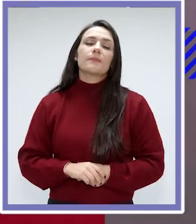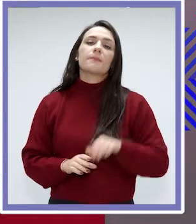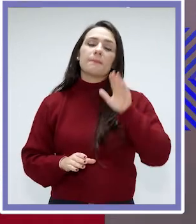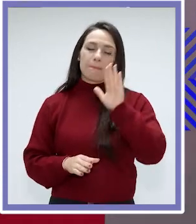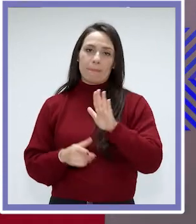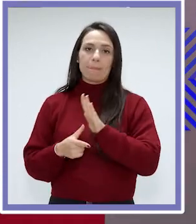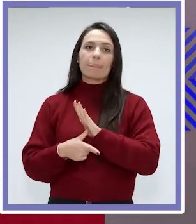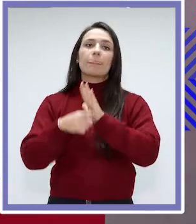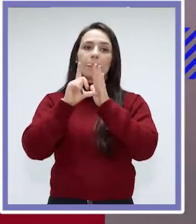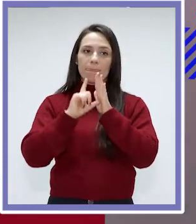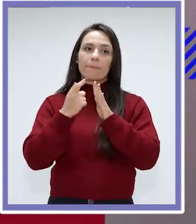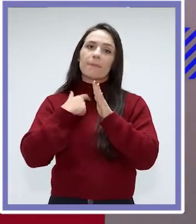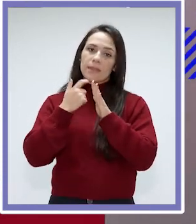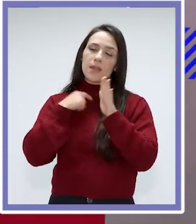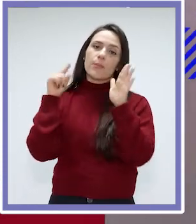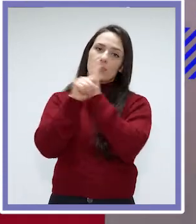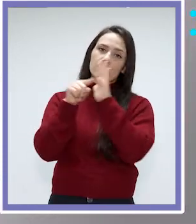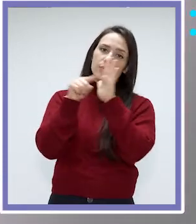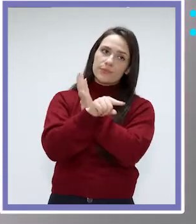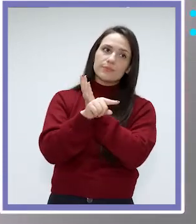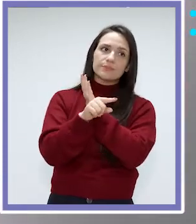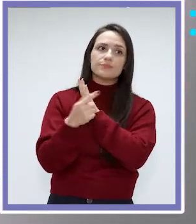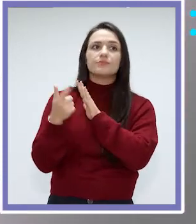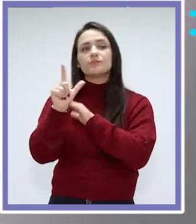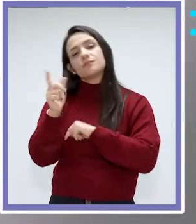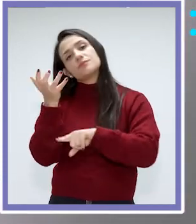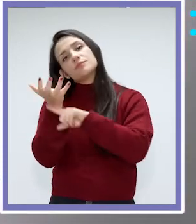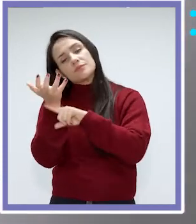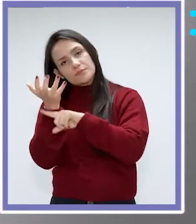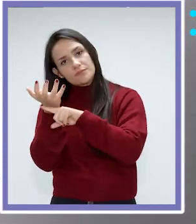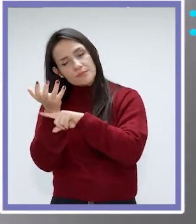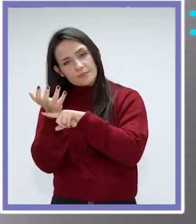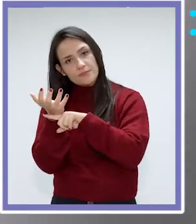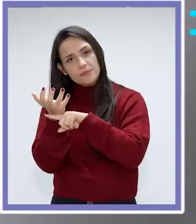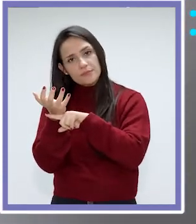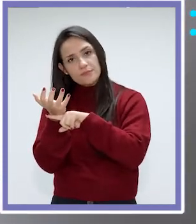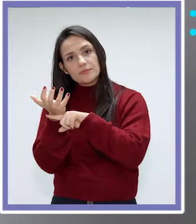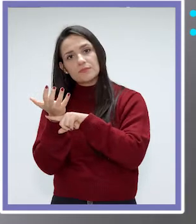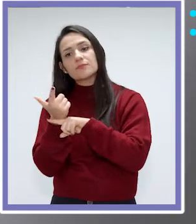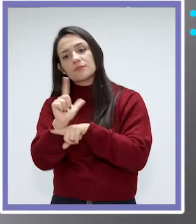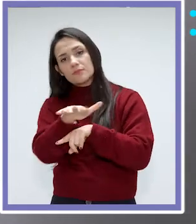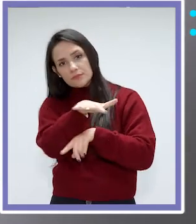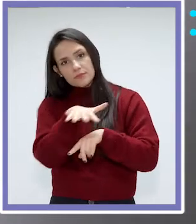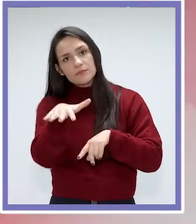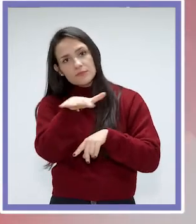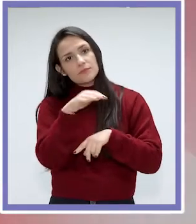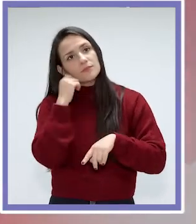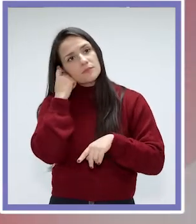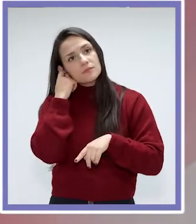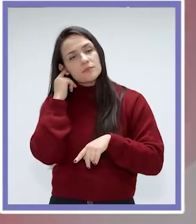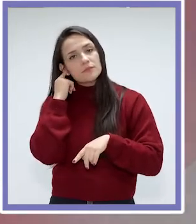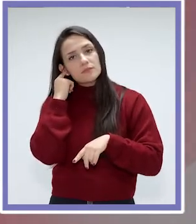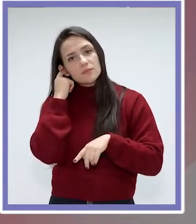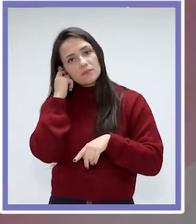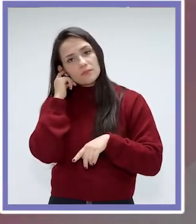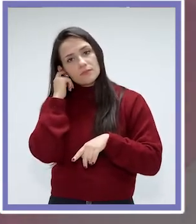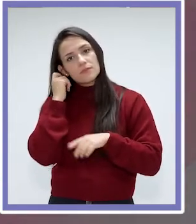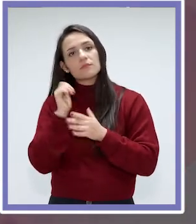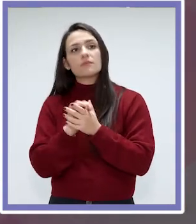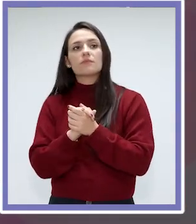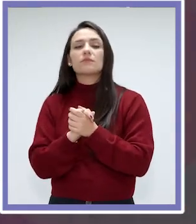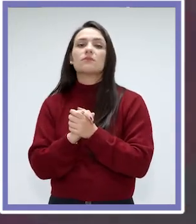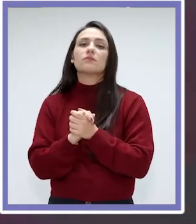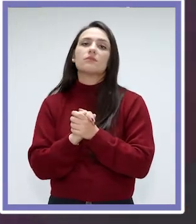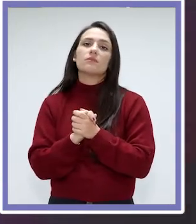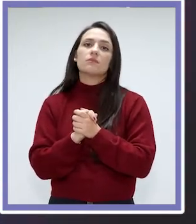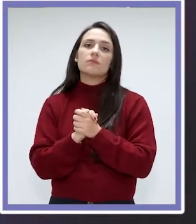gente partir para essas outras disciplinas, essas outras áreas que a rota vai acabar impactando, eu queria